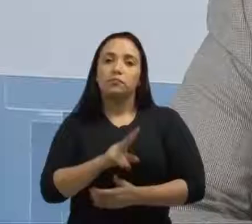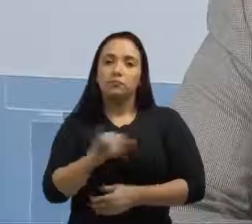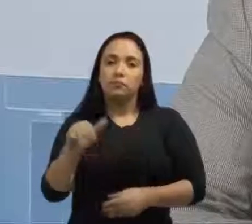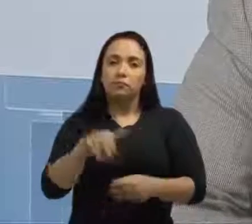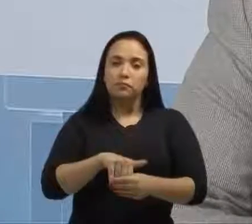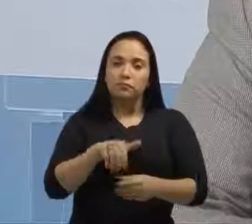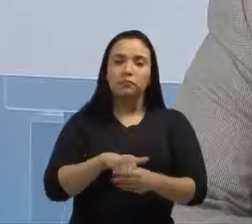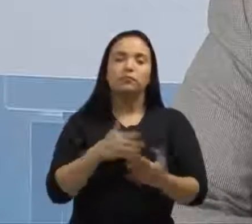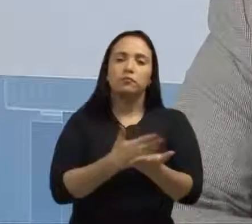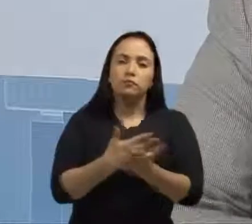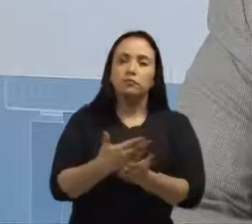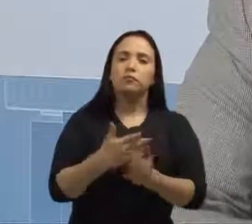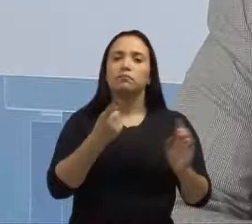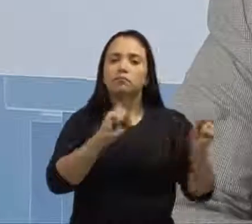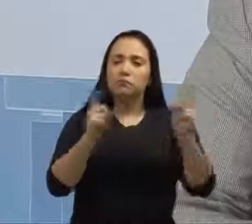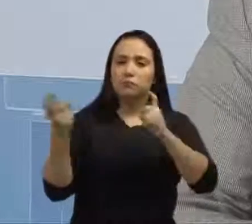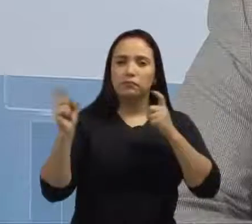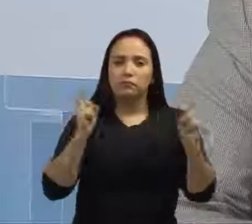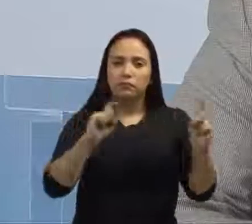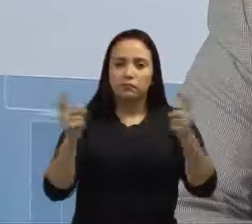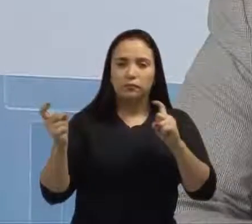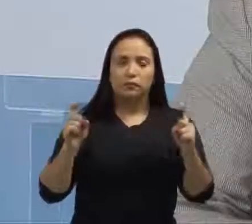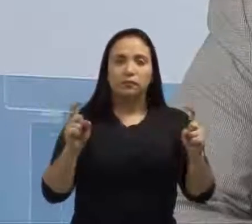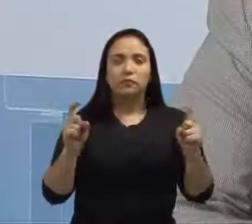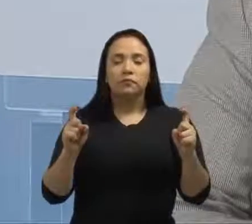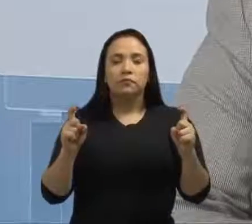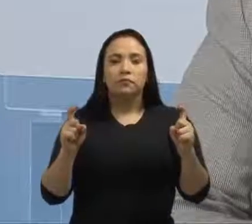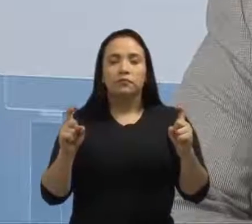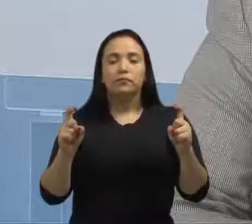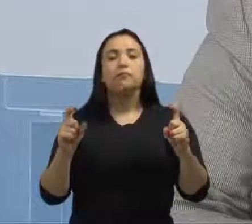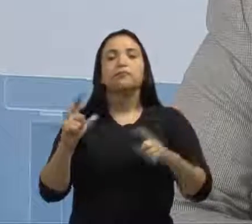e a eleição está aí, a discussão está no mundo, inclusive